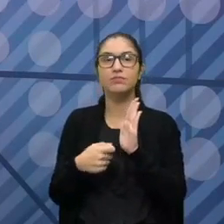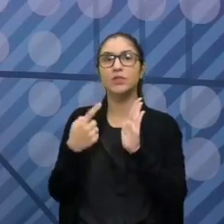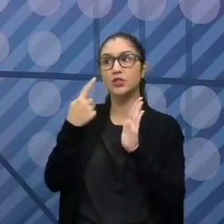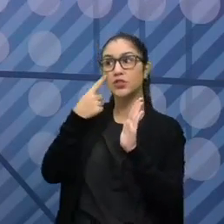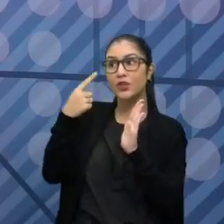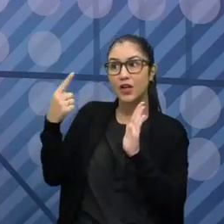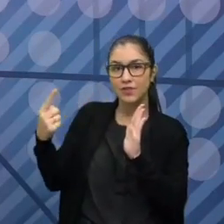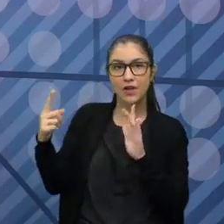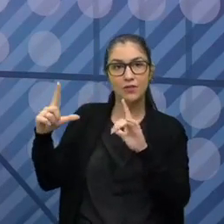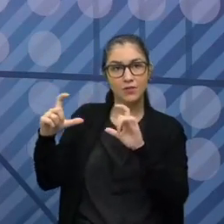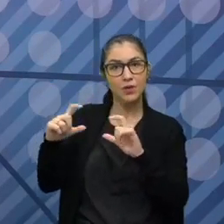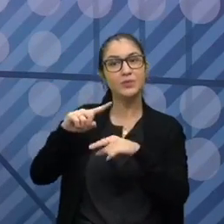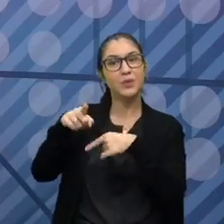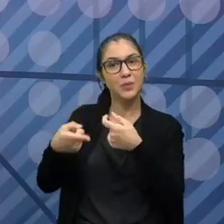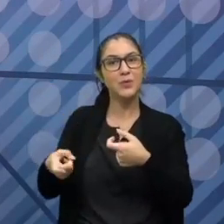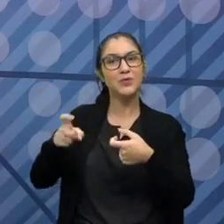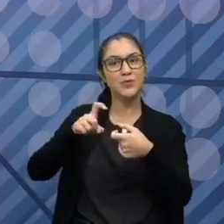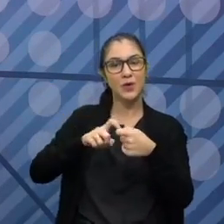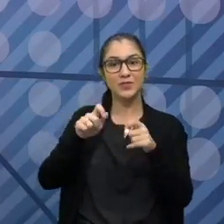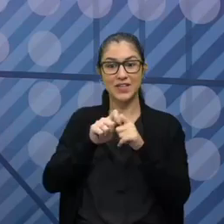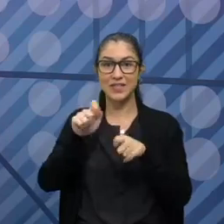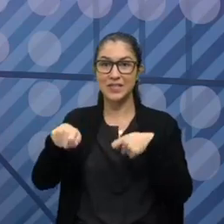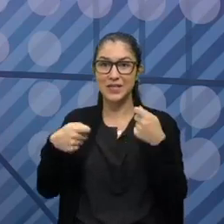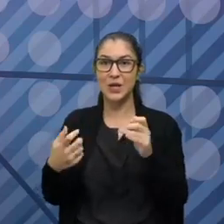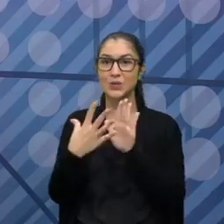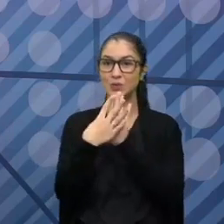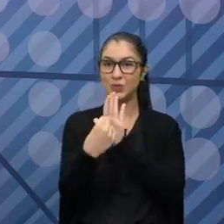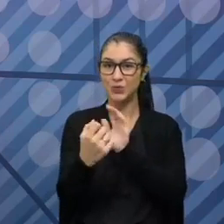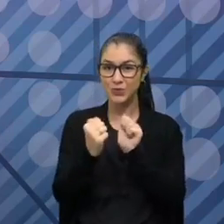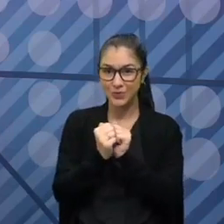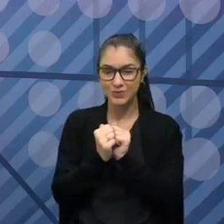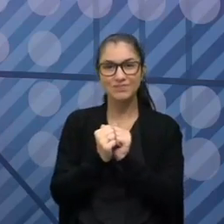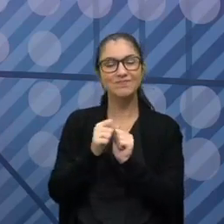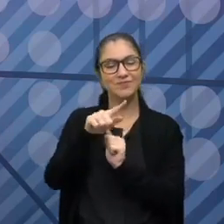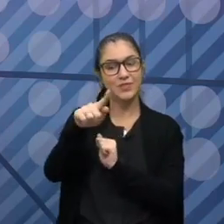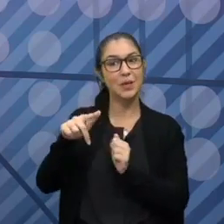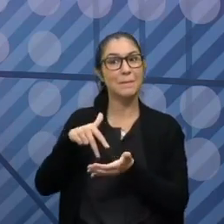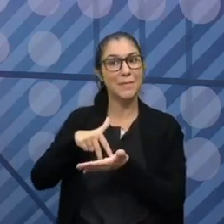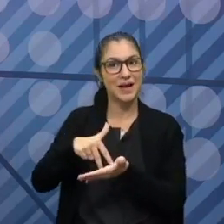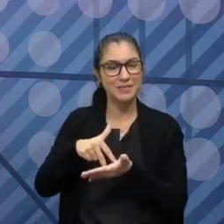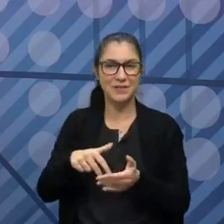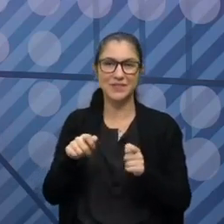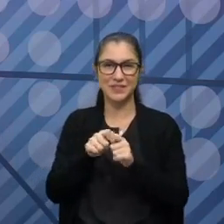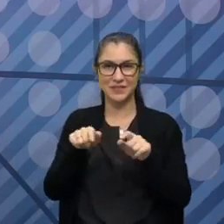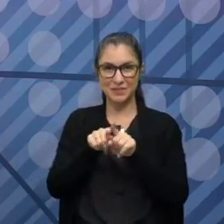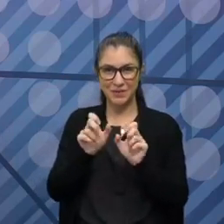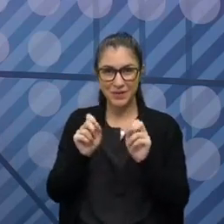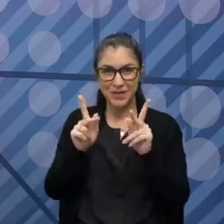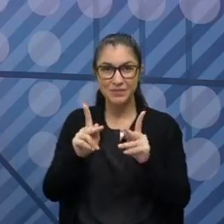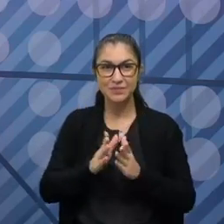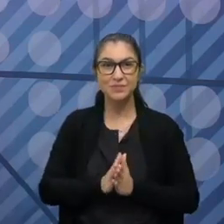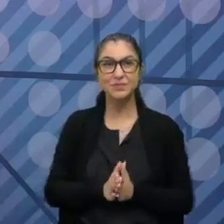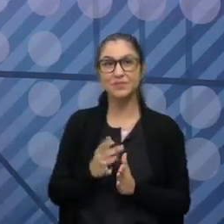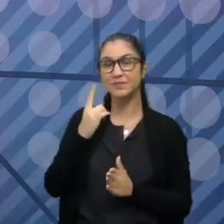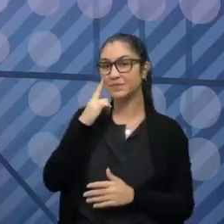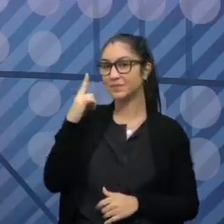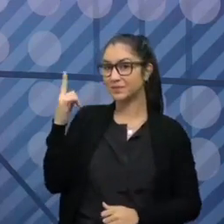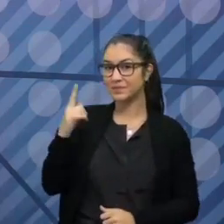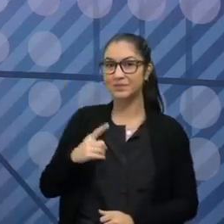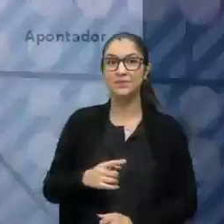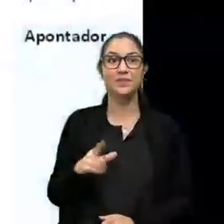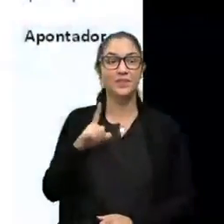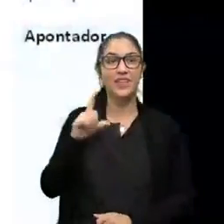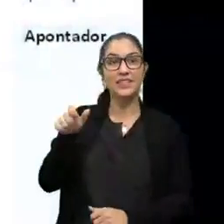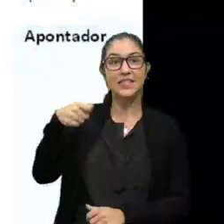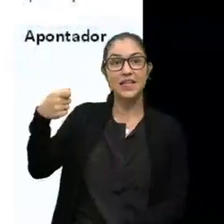vamos olhar a imagem e voltamos para fazer os sinais todos juntos. Eu espero que vocês estejam participando e fazendo também, ok? Então, olha lá, nós temos